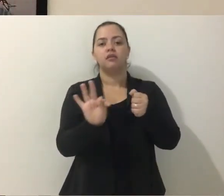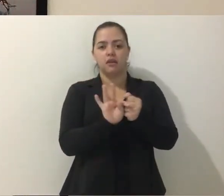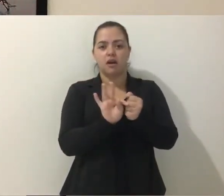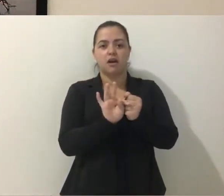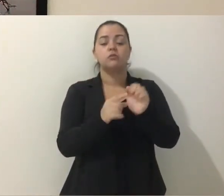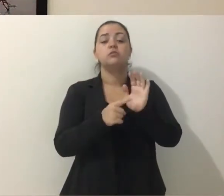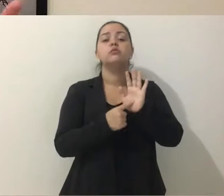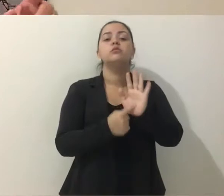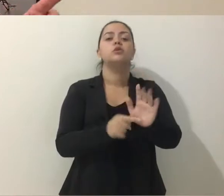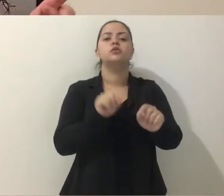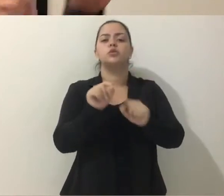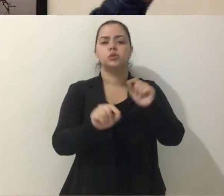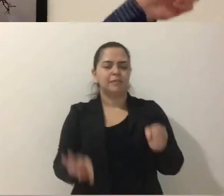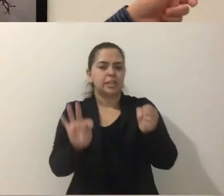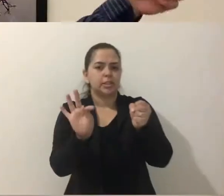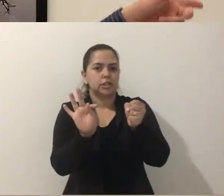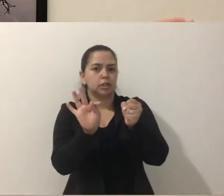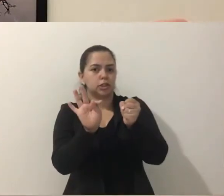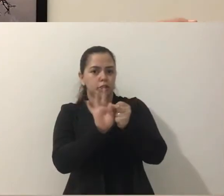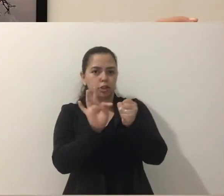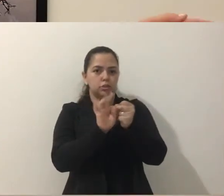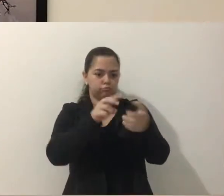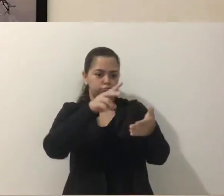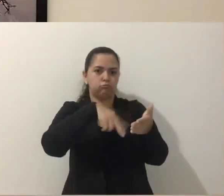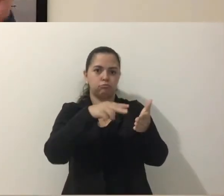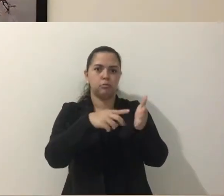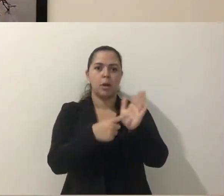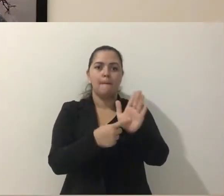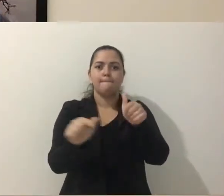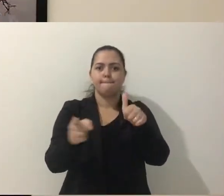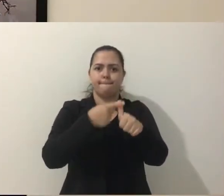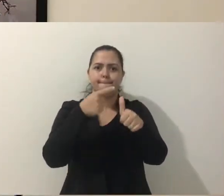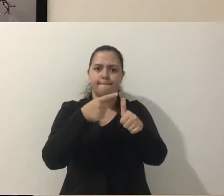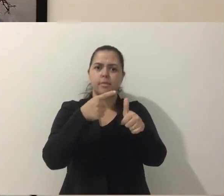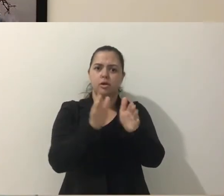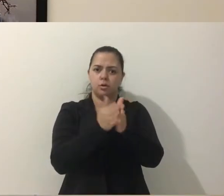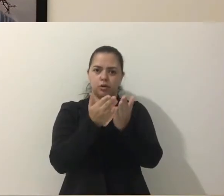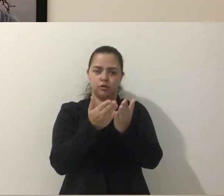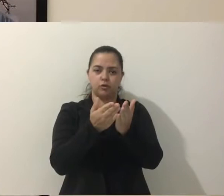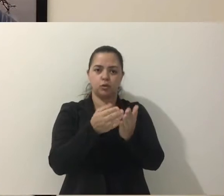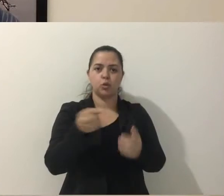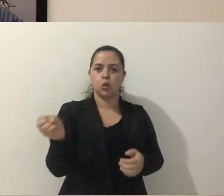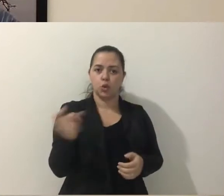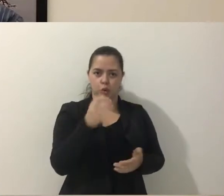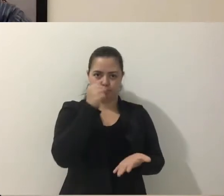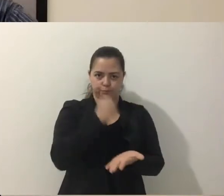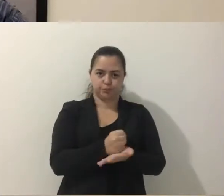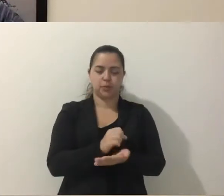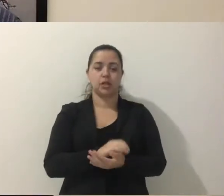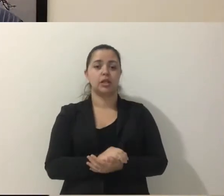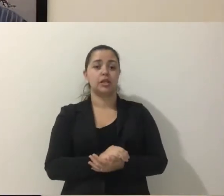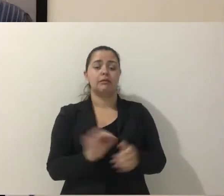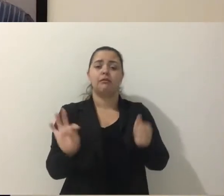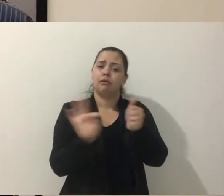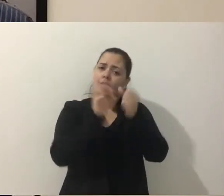considerada por muitos como o primeiro livro do Novo Testamento. E Tiago fala sobre isso. Então a gente vê a